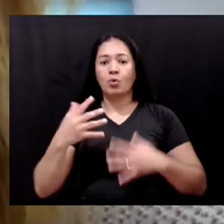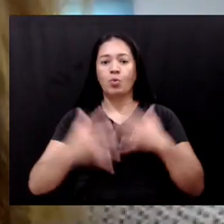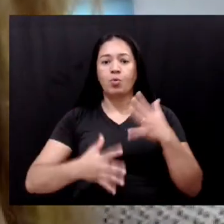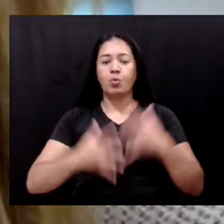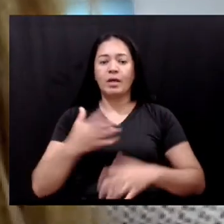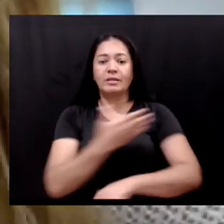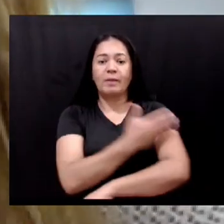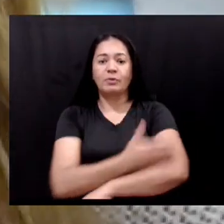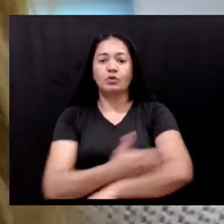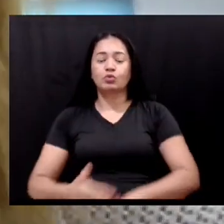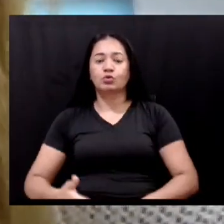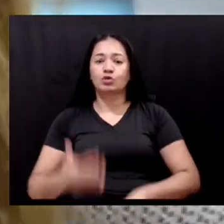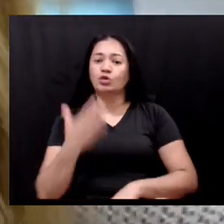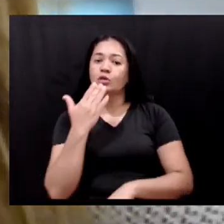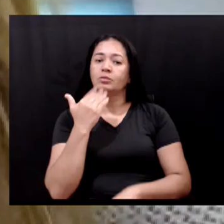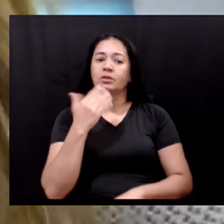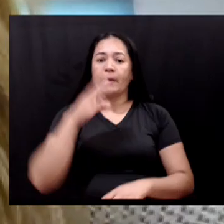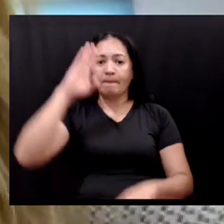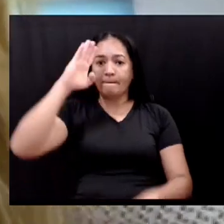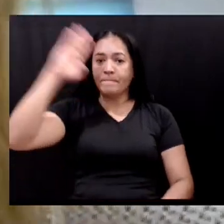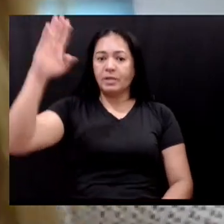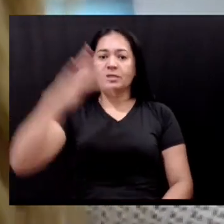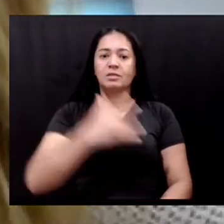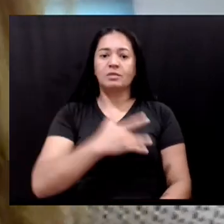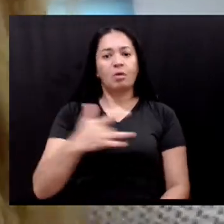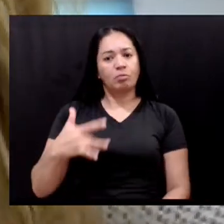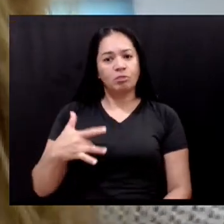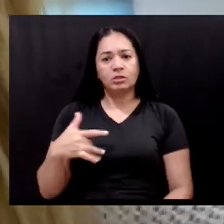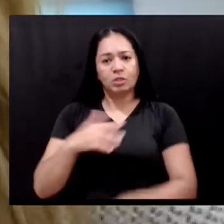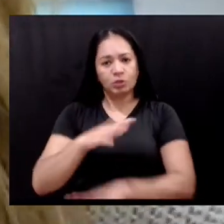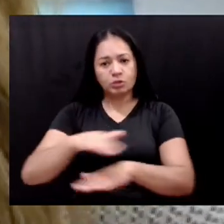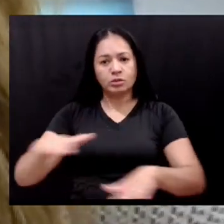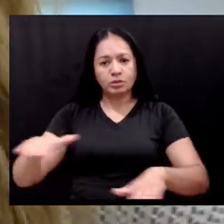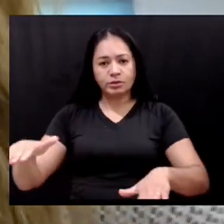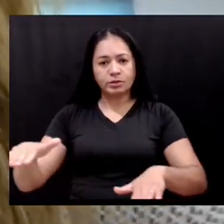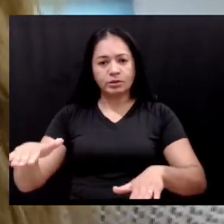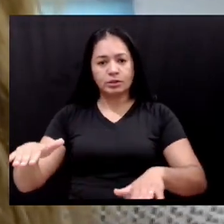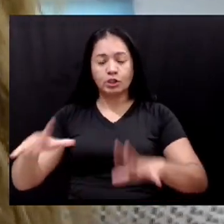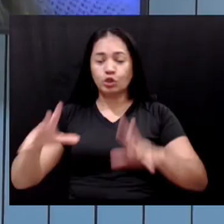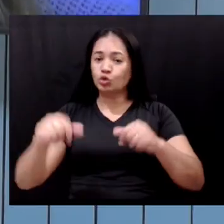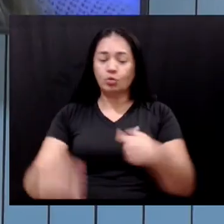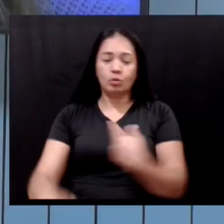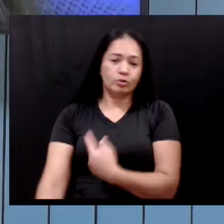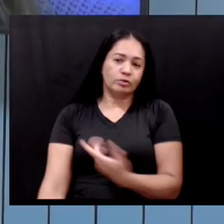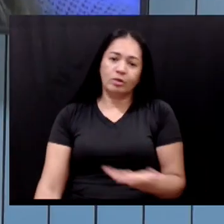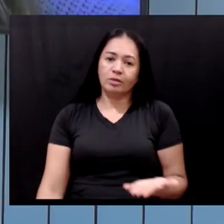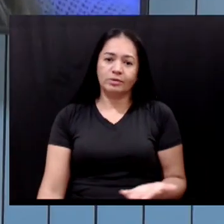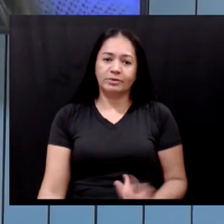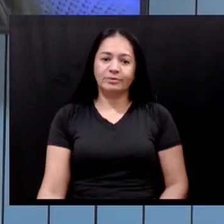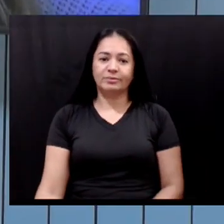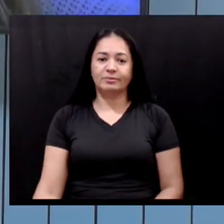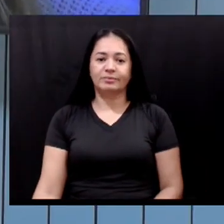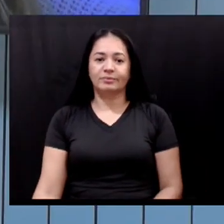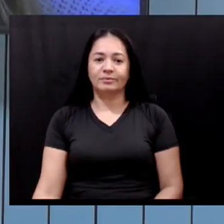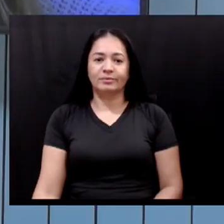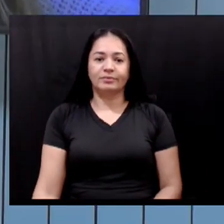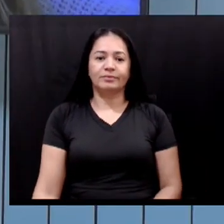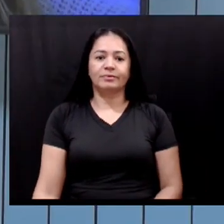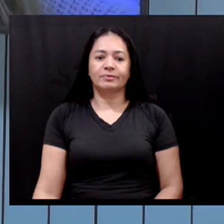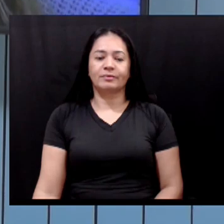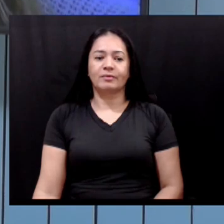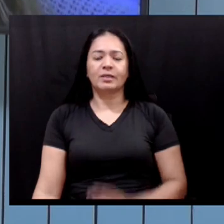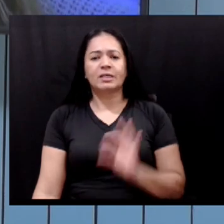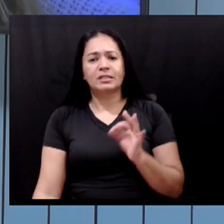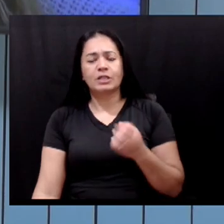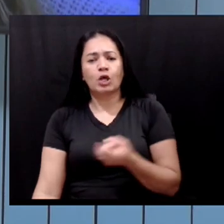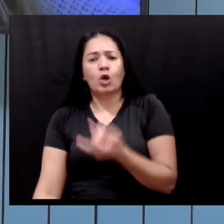principalmente a saúde deles e de todos nós, na verdade. Com certeza. Cíntia, quais são os efeitos,